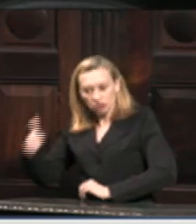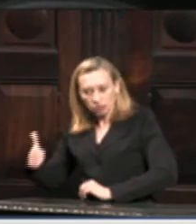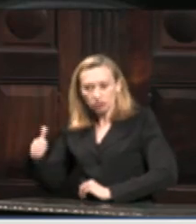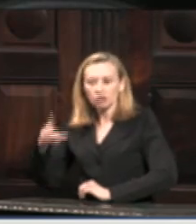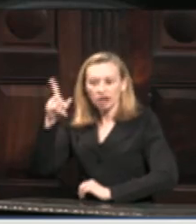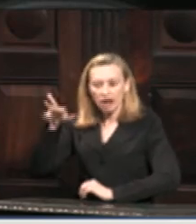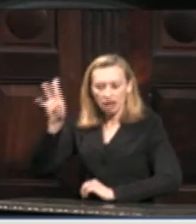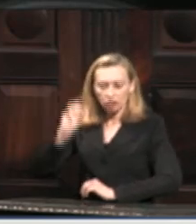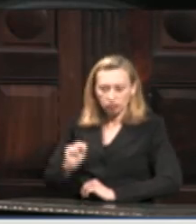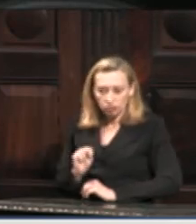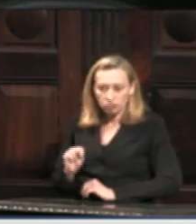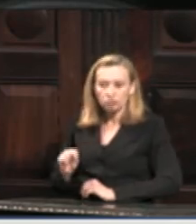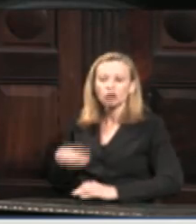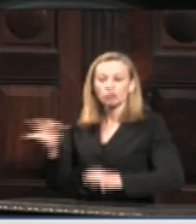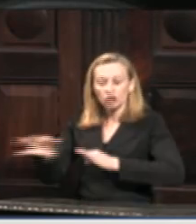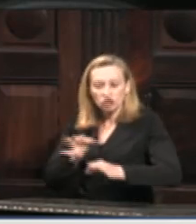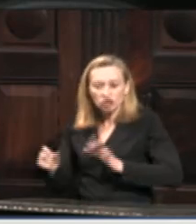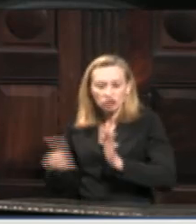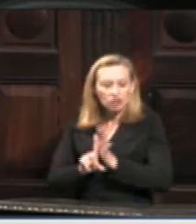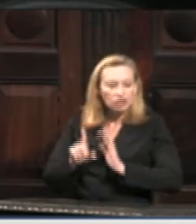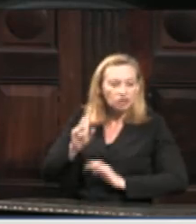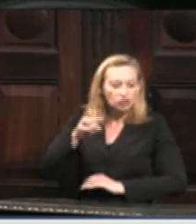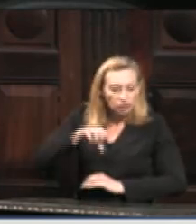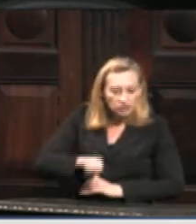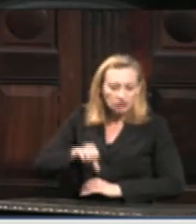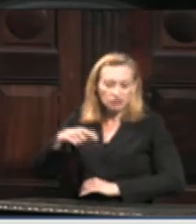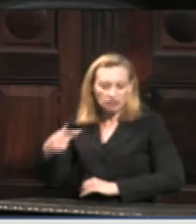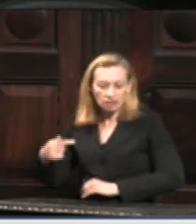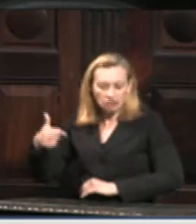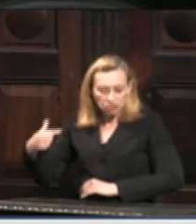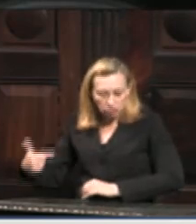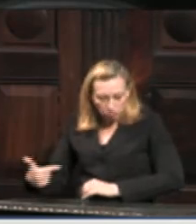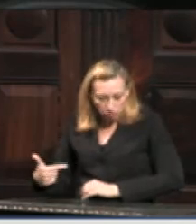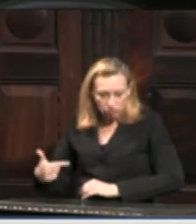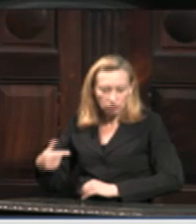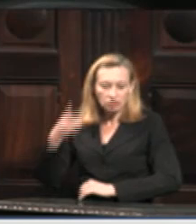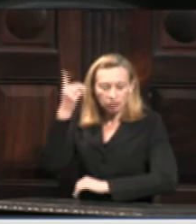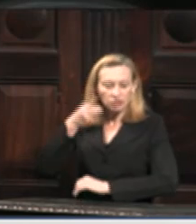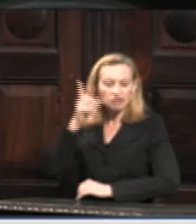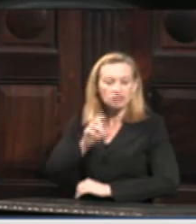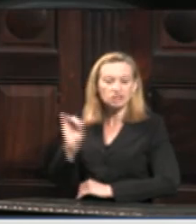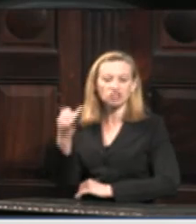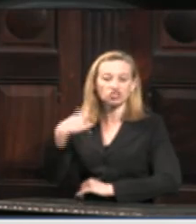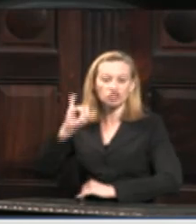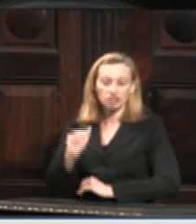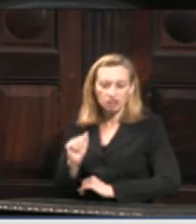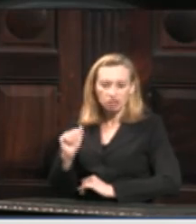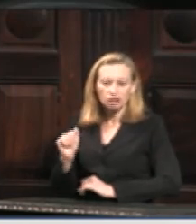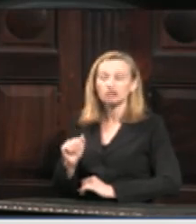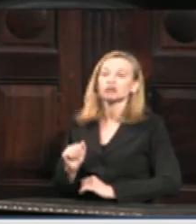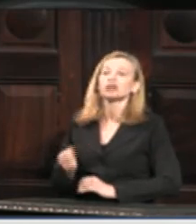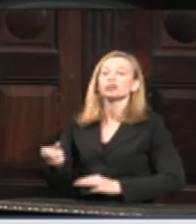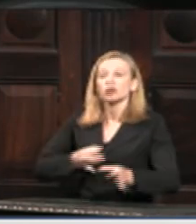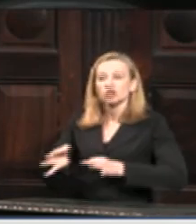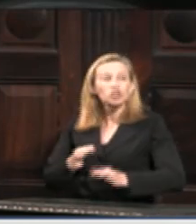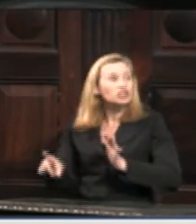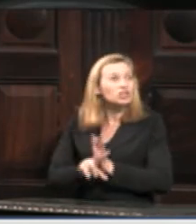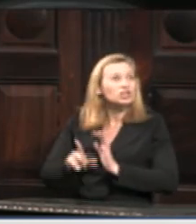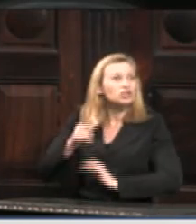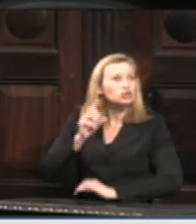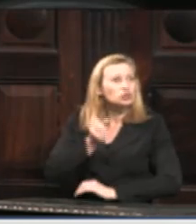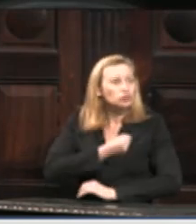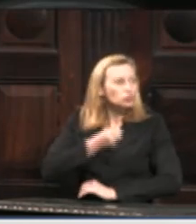Mink. Projeto de lei número 2.952 de 2014, de autoria da deputada Cidinha Campos. Projeto de lei